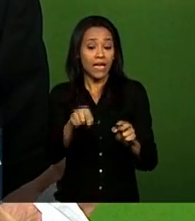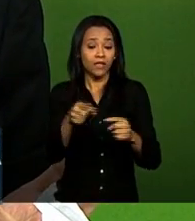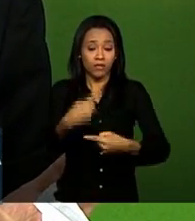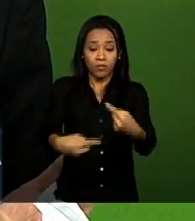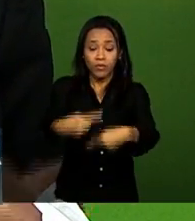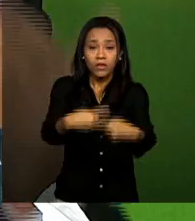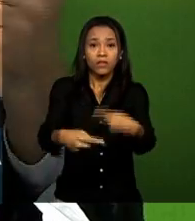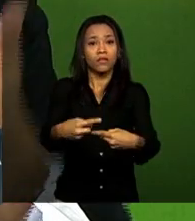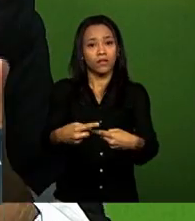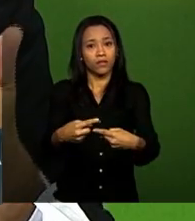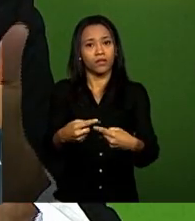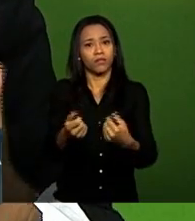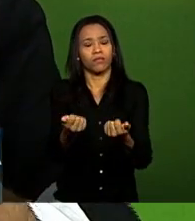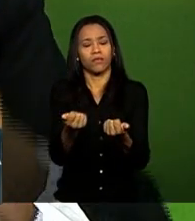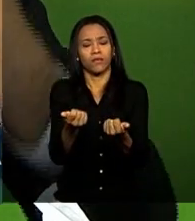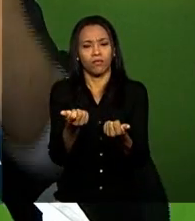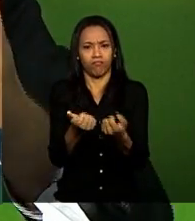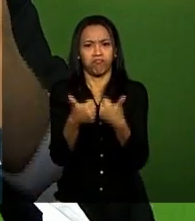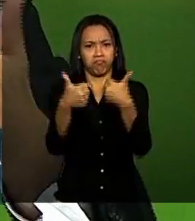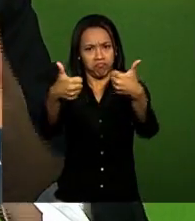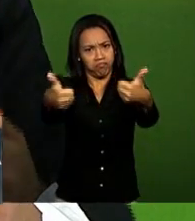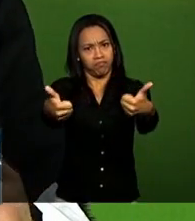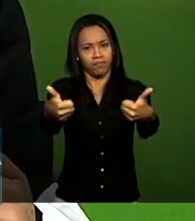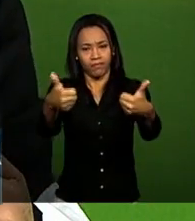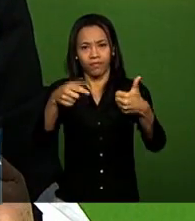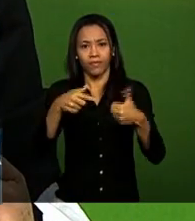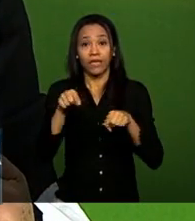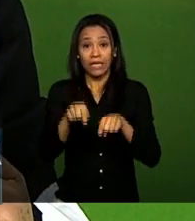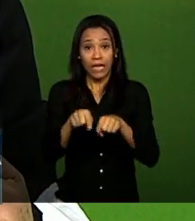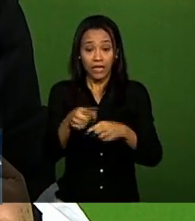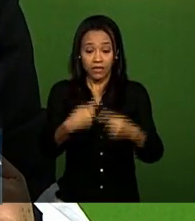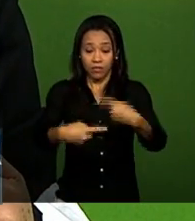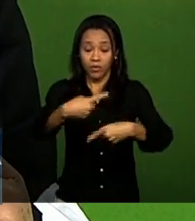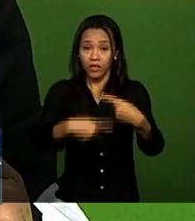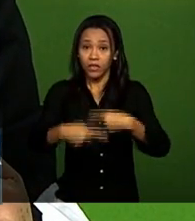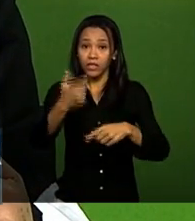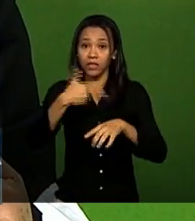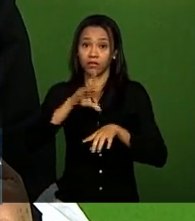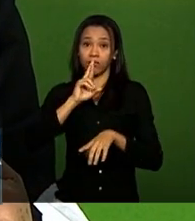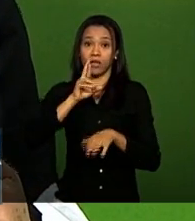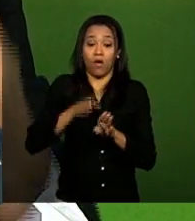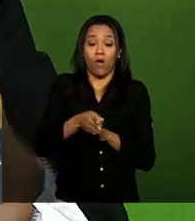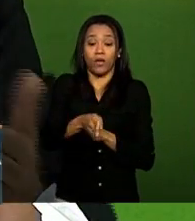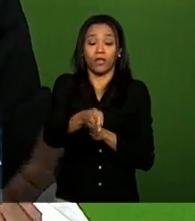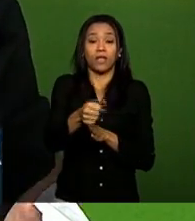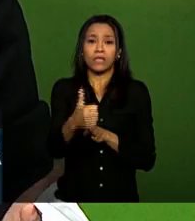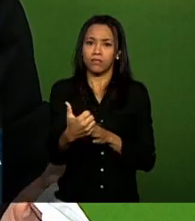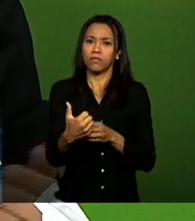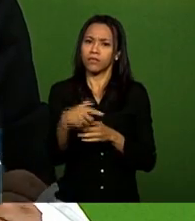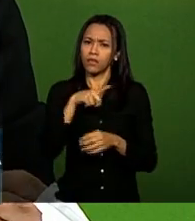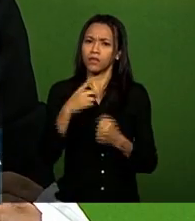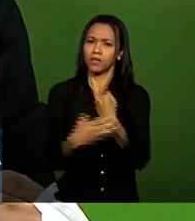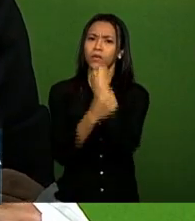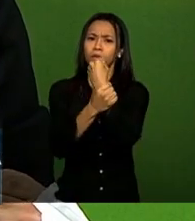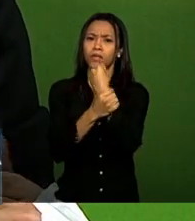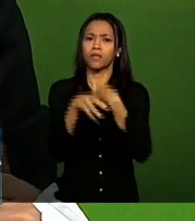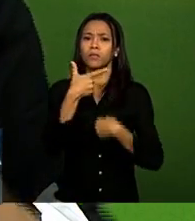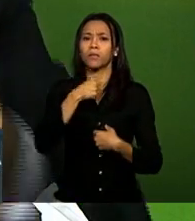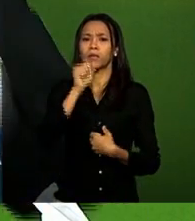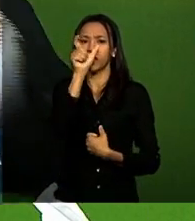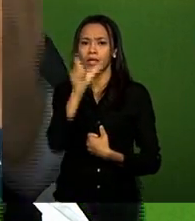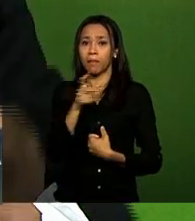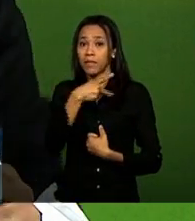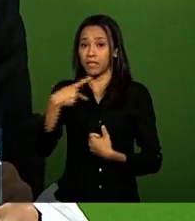políticas lideradas de uma forma absolutamente segura eh e determinada pela presidente Dilma